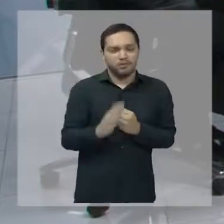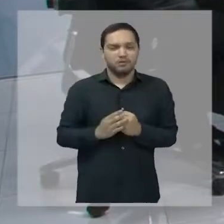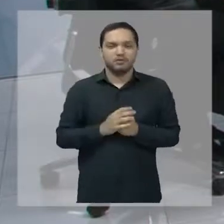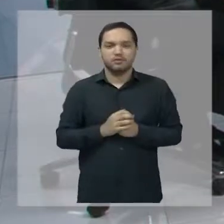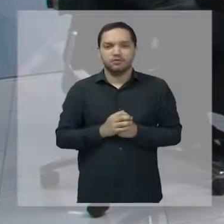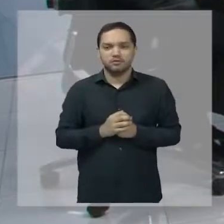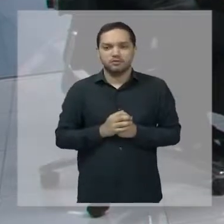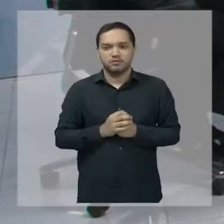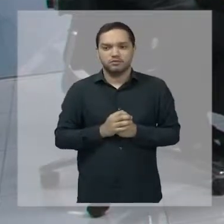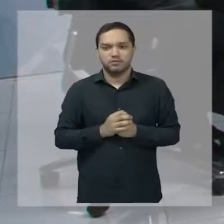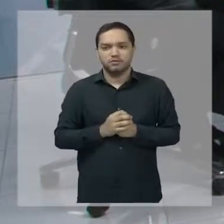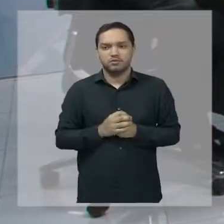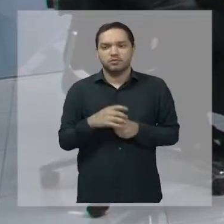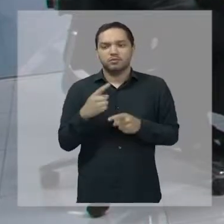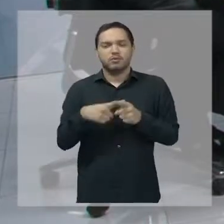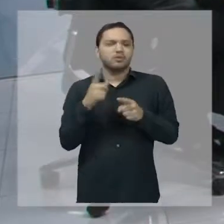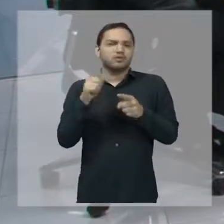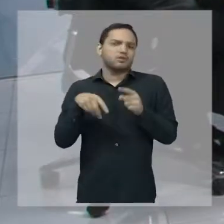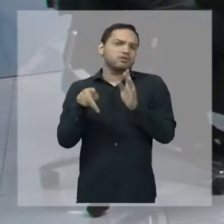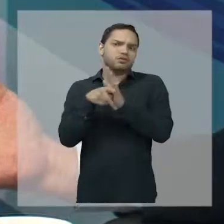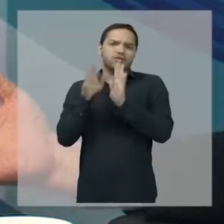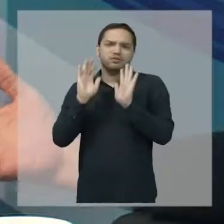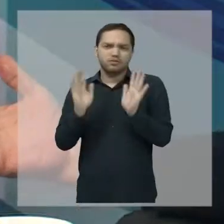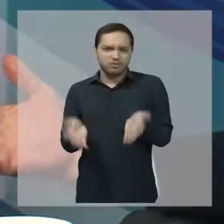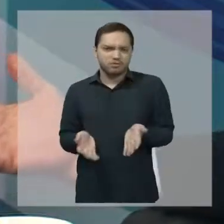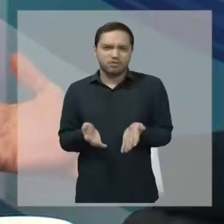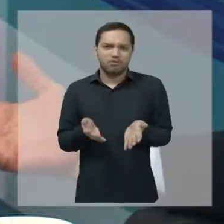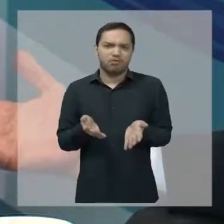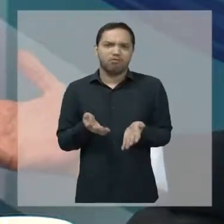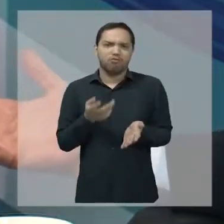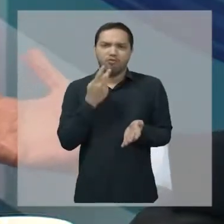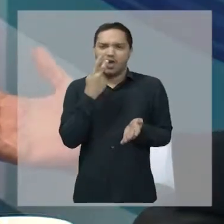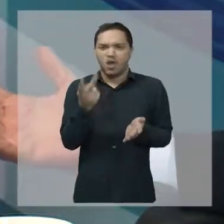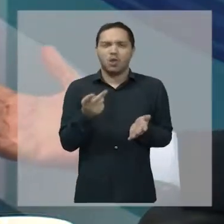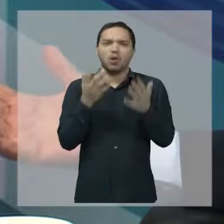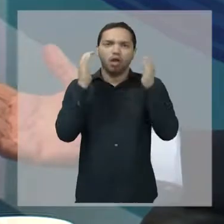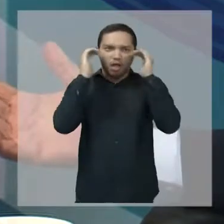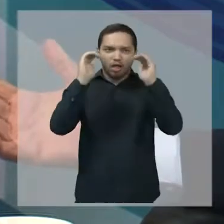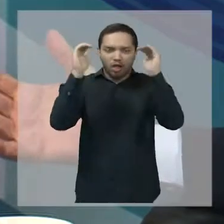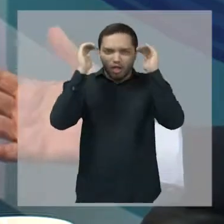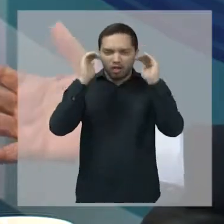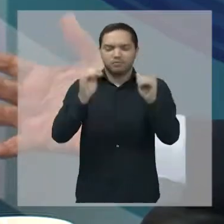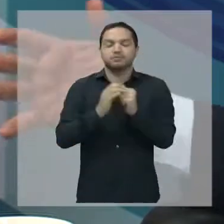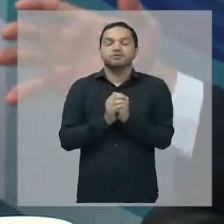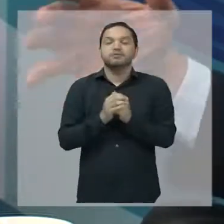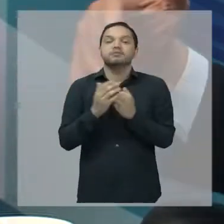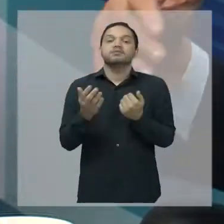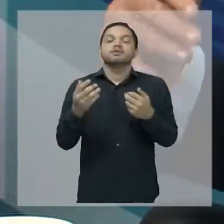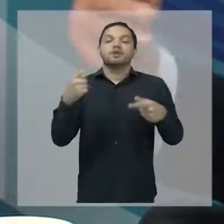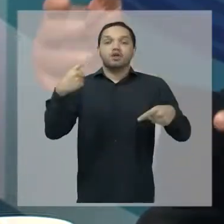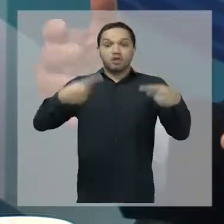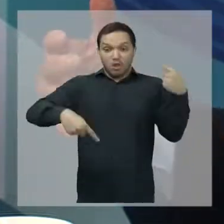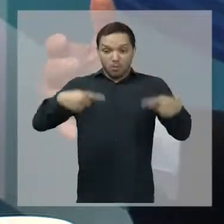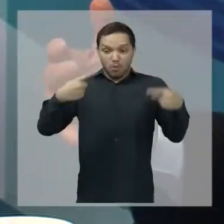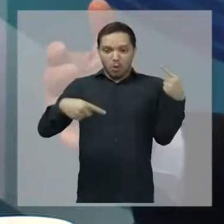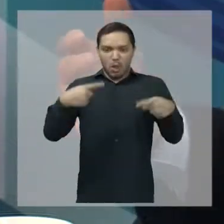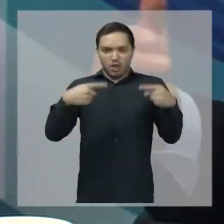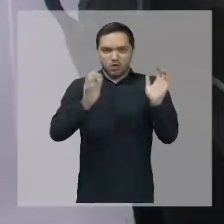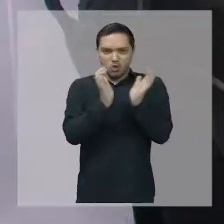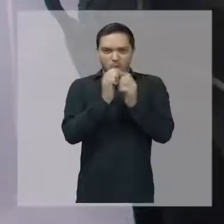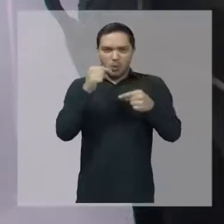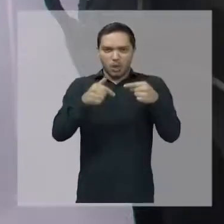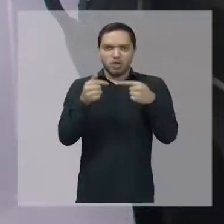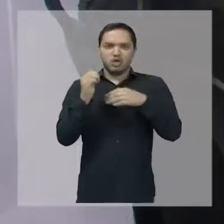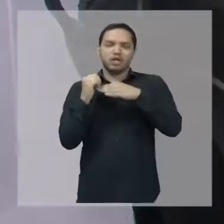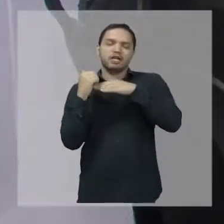que incondicionalmente já era seu, já havia declarado como tal. Então, a política externa brasileira,